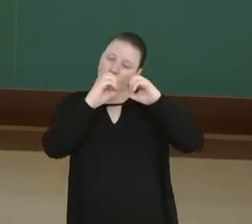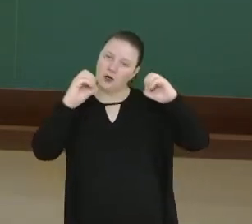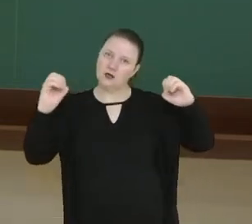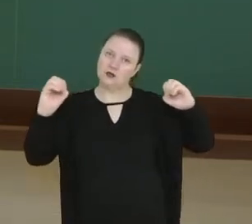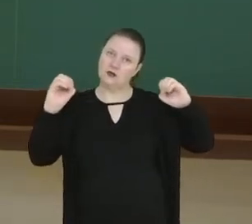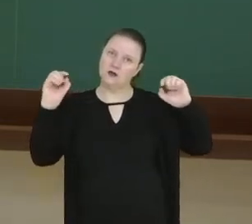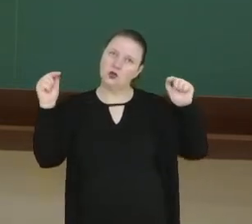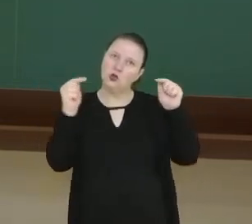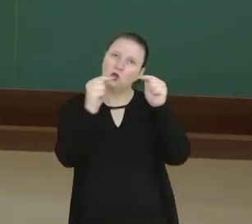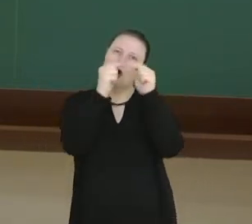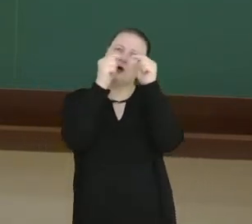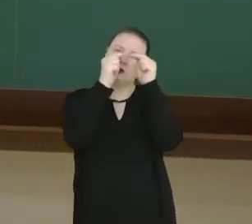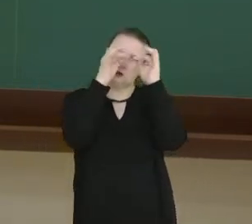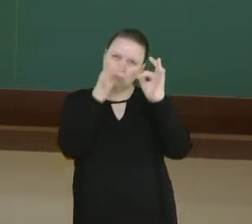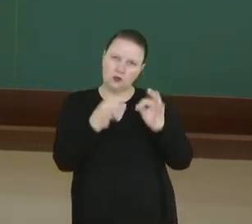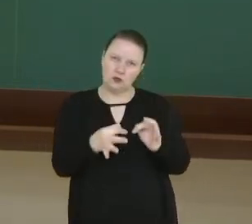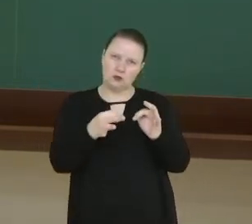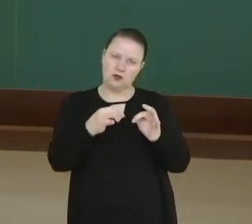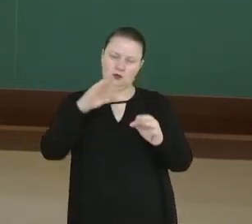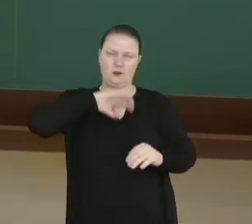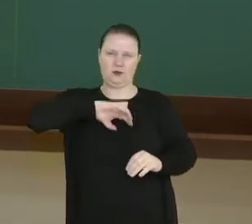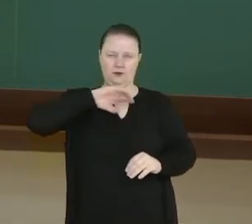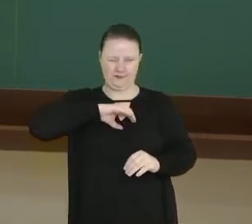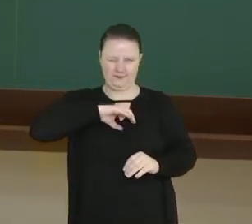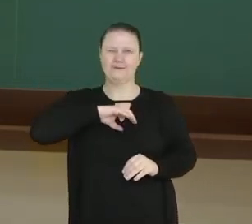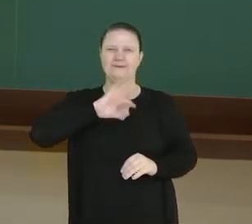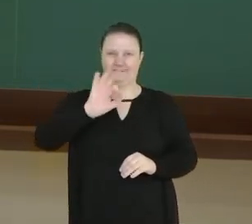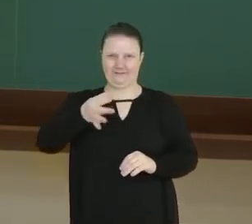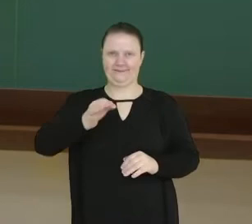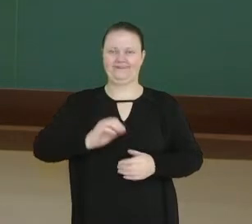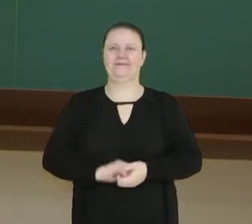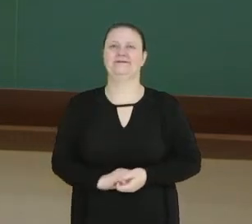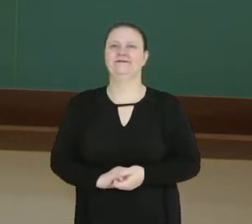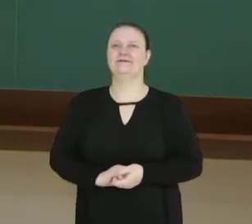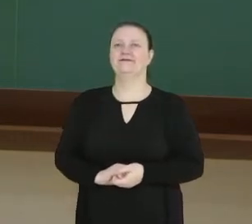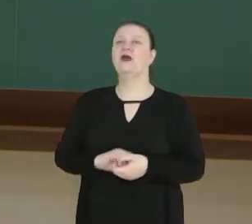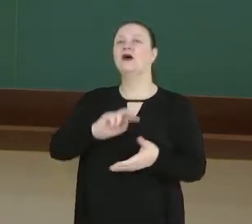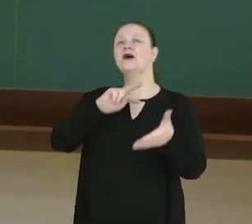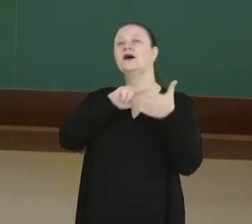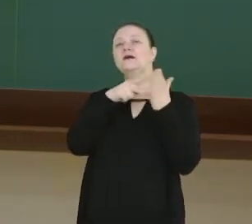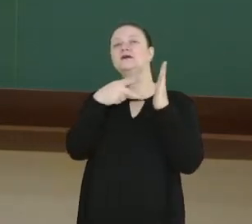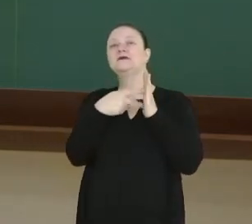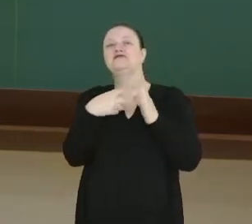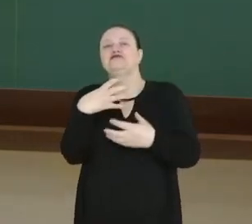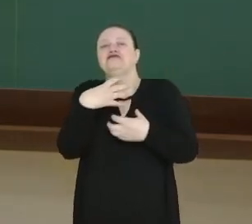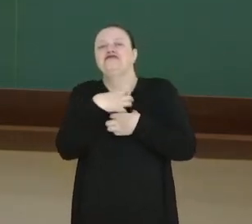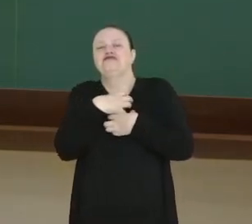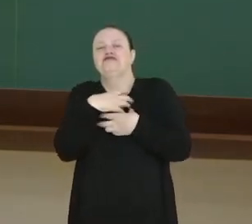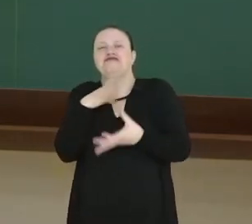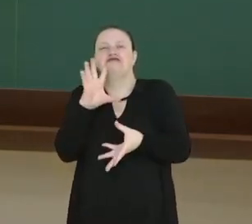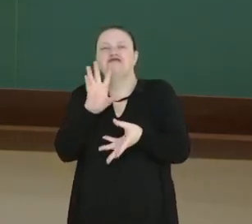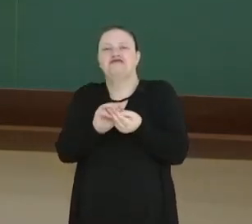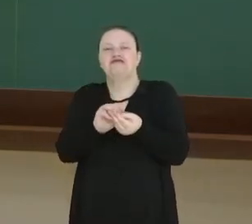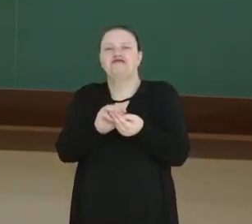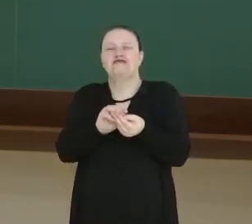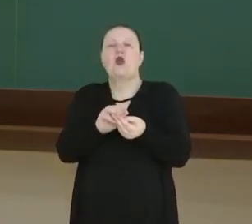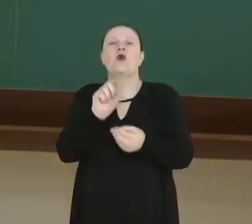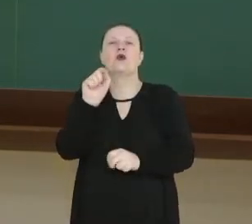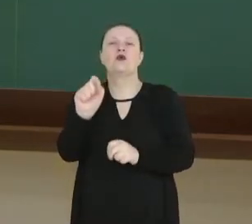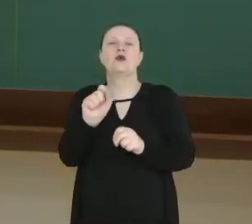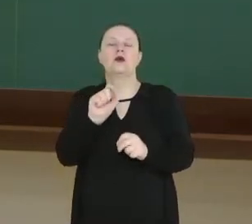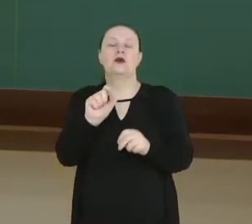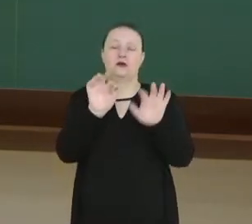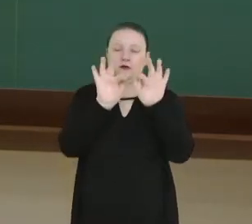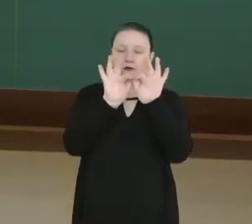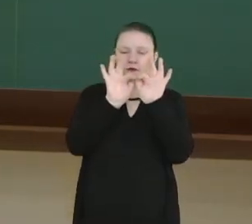apresentado na gramática da língua portuguesa, certo? Eu definiria de uma forma bem simples para vocês. Então,